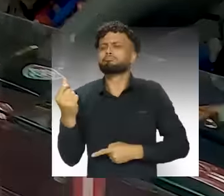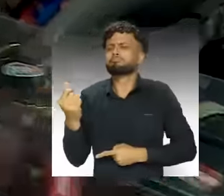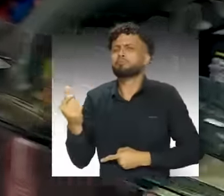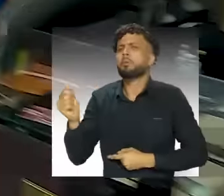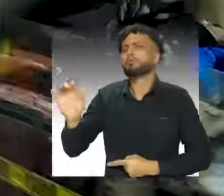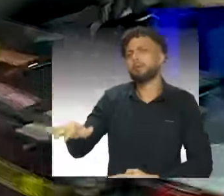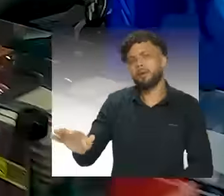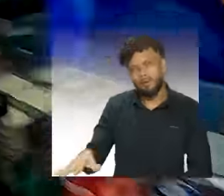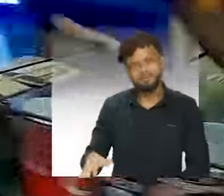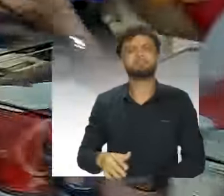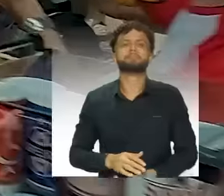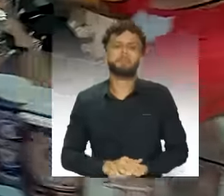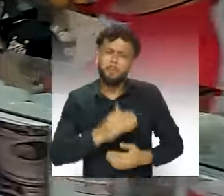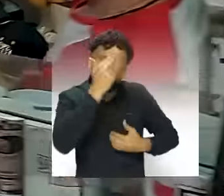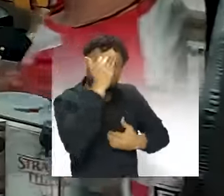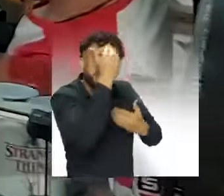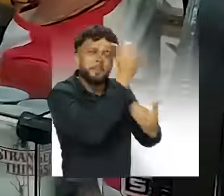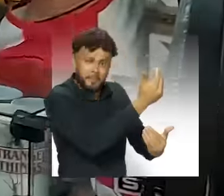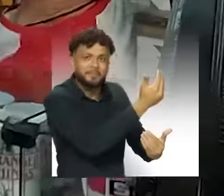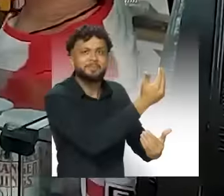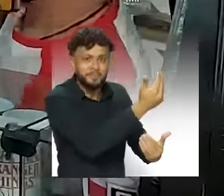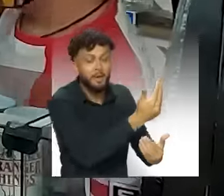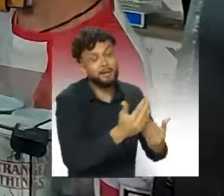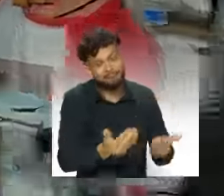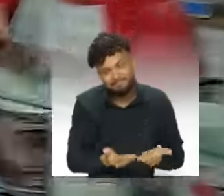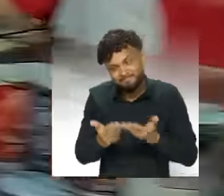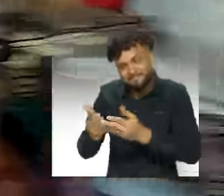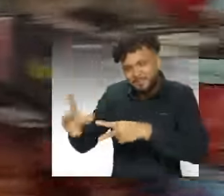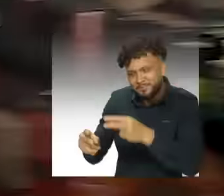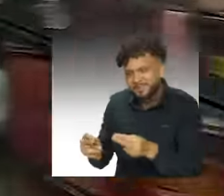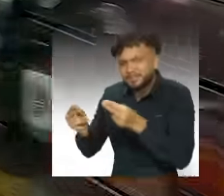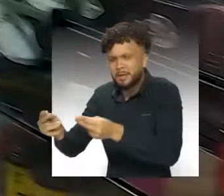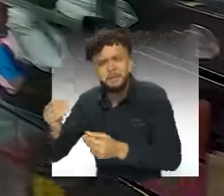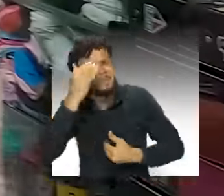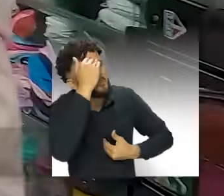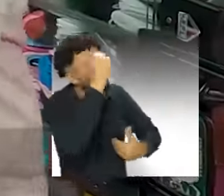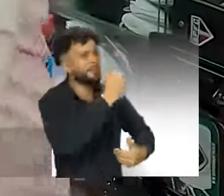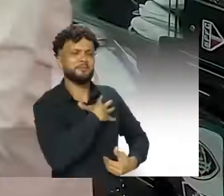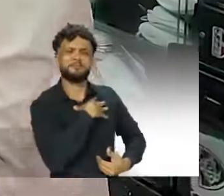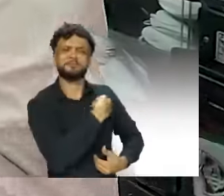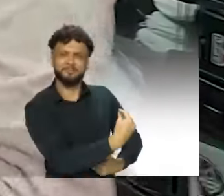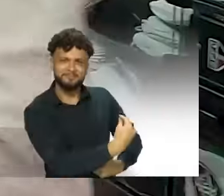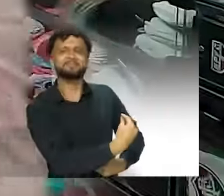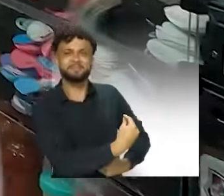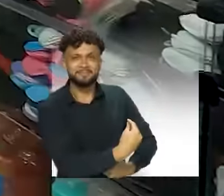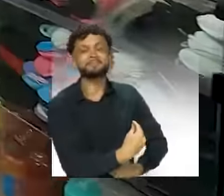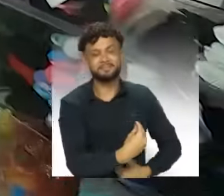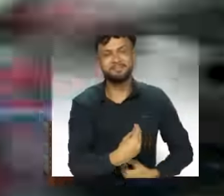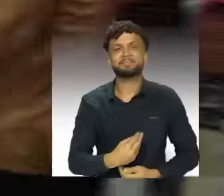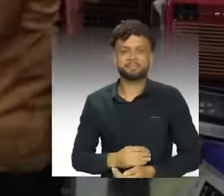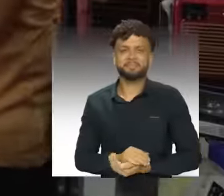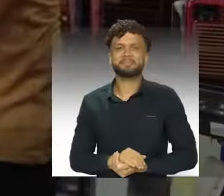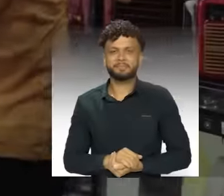alegria, porque os preços cabem no seu bolso. Obrigado. Tá aqui, papai, o seu presente. Obrigado, meu filho.